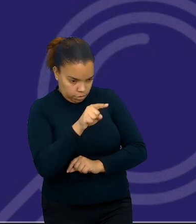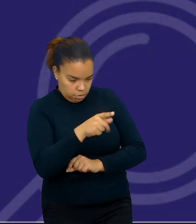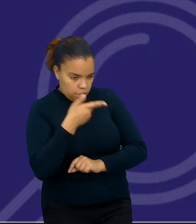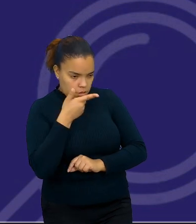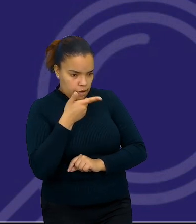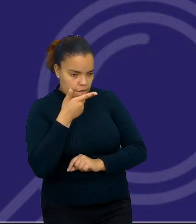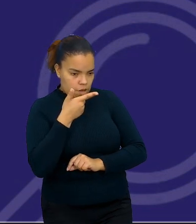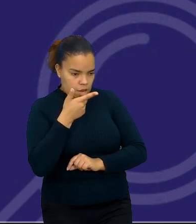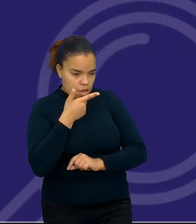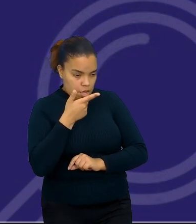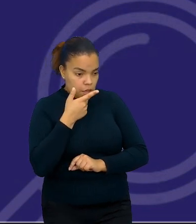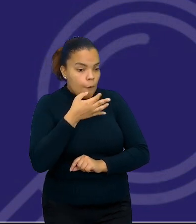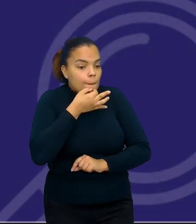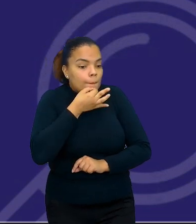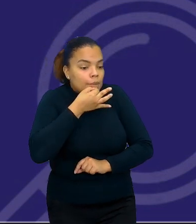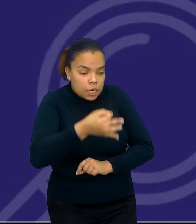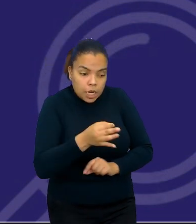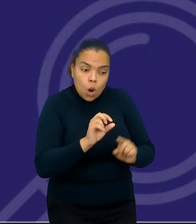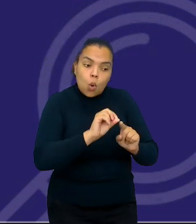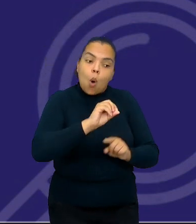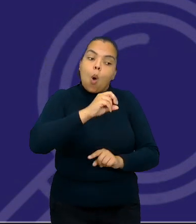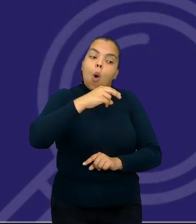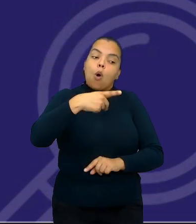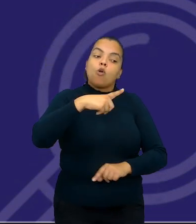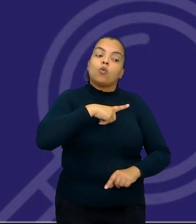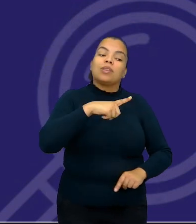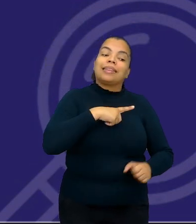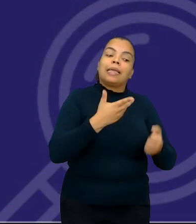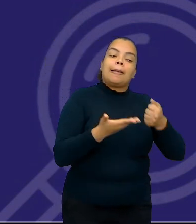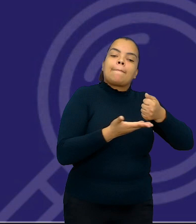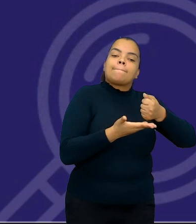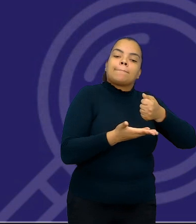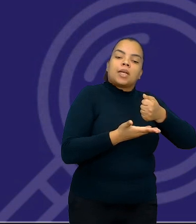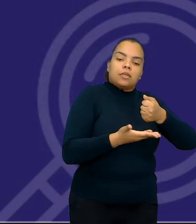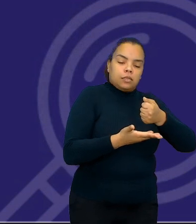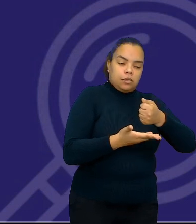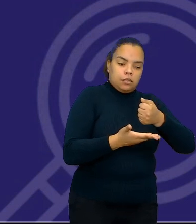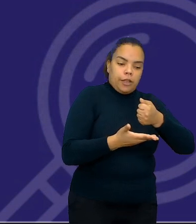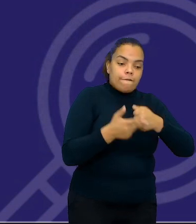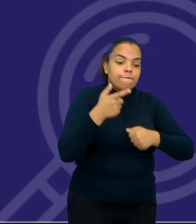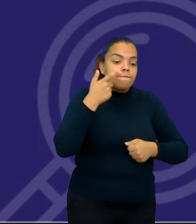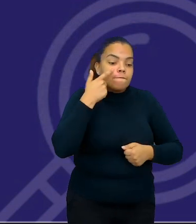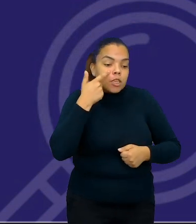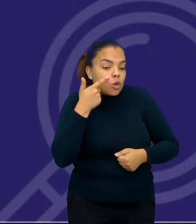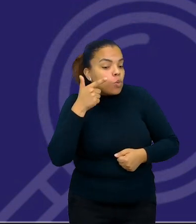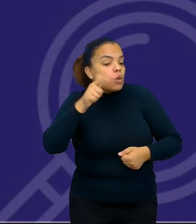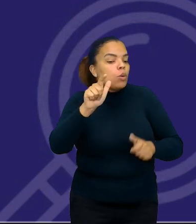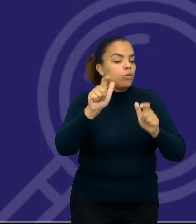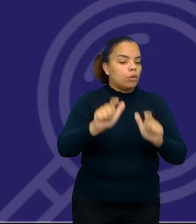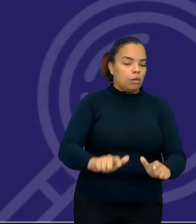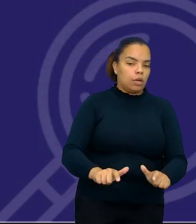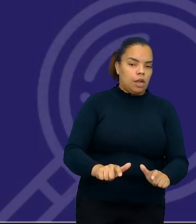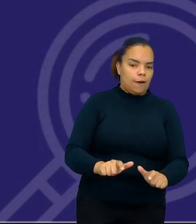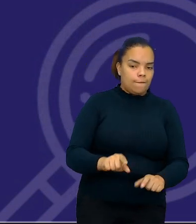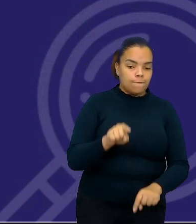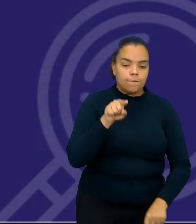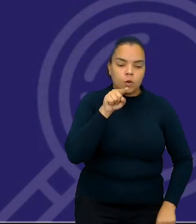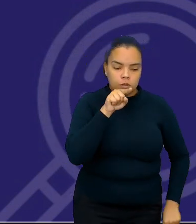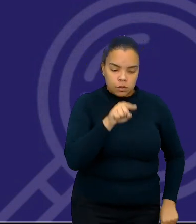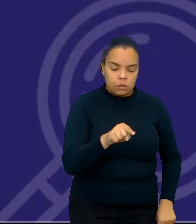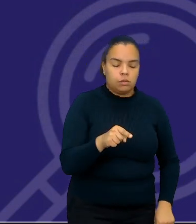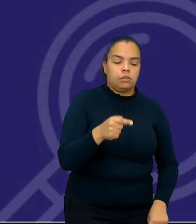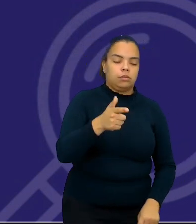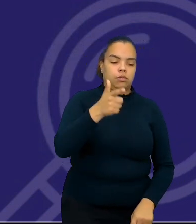foi visto em algum lugar, né? Outras sugestões de questionamento, né? Você tem como você comprovar